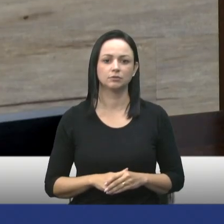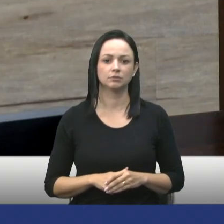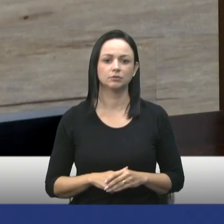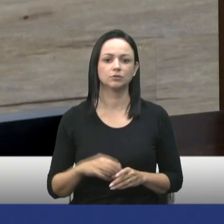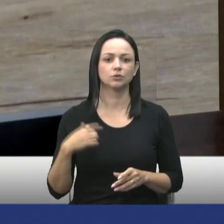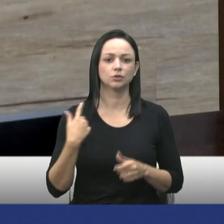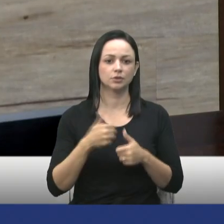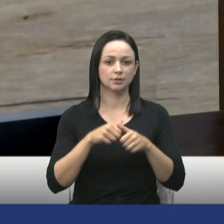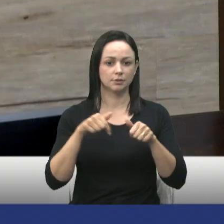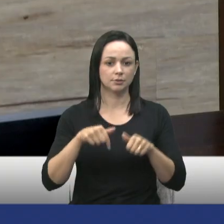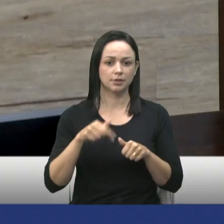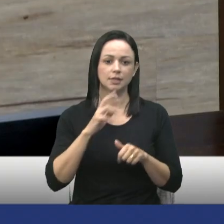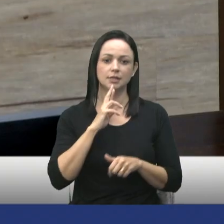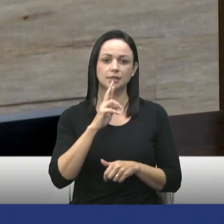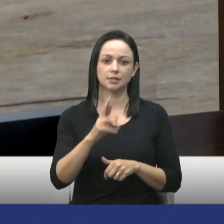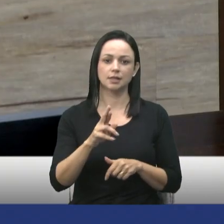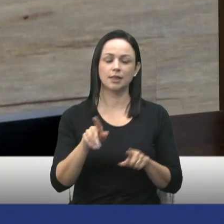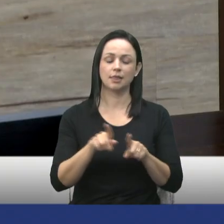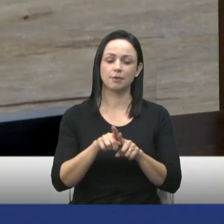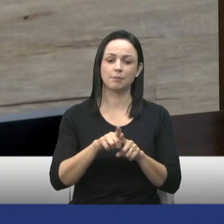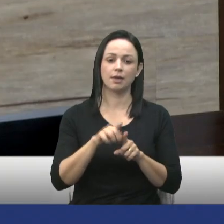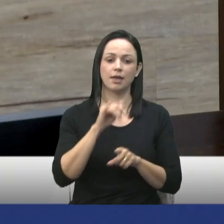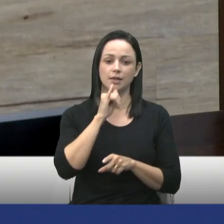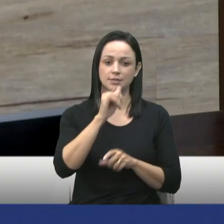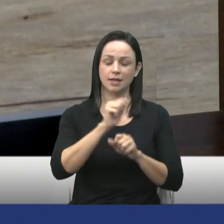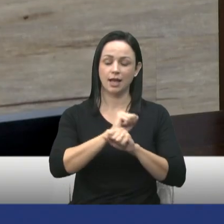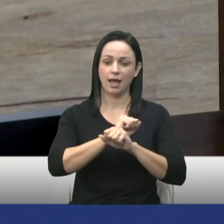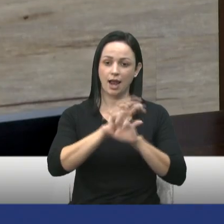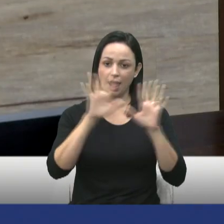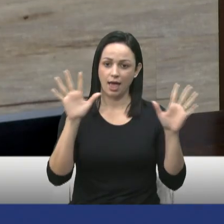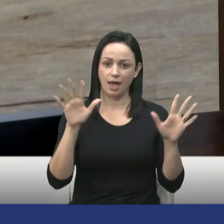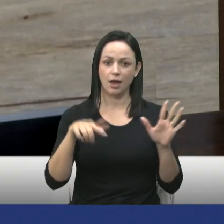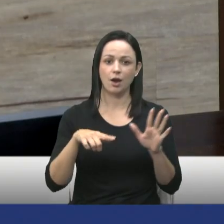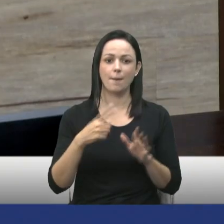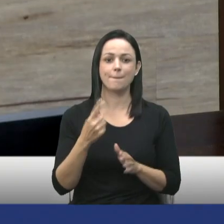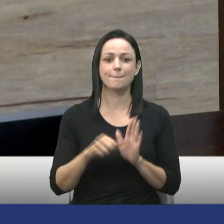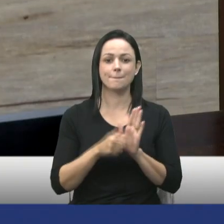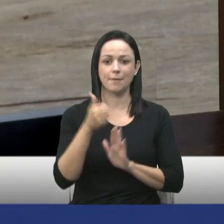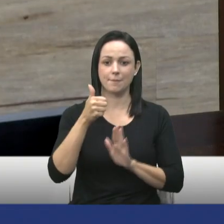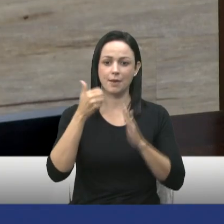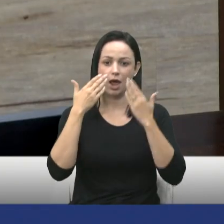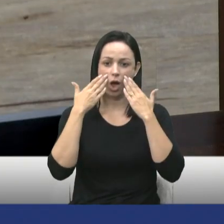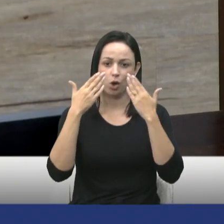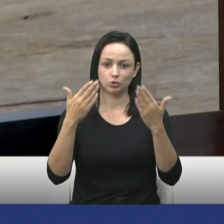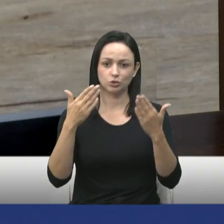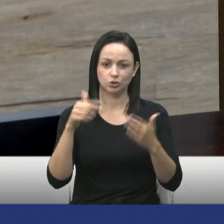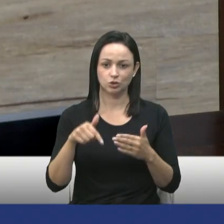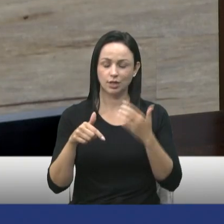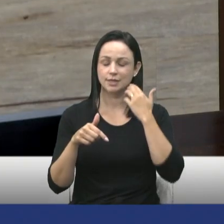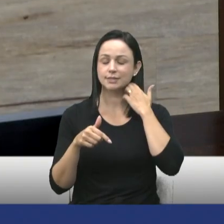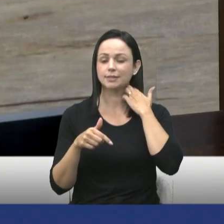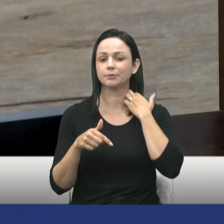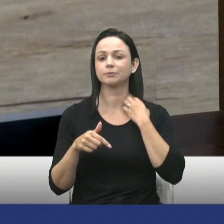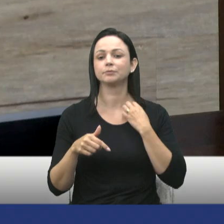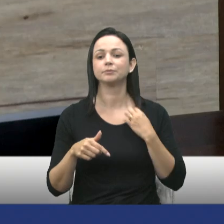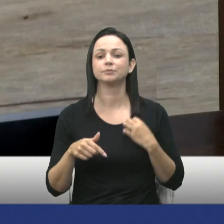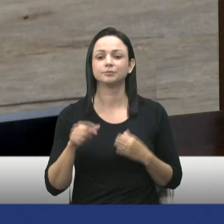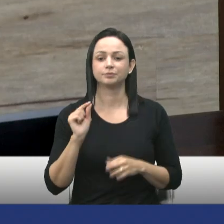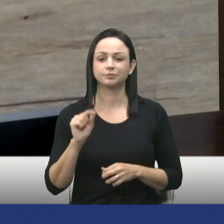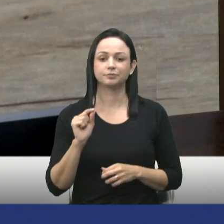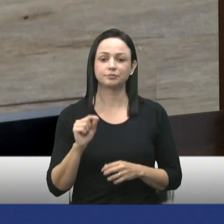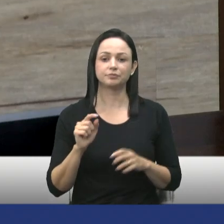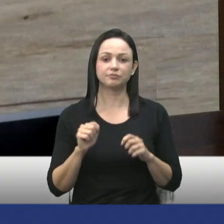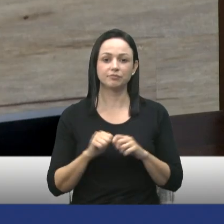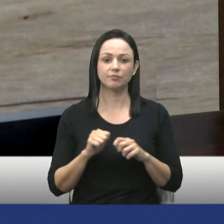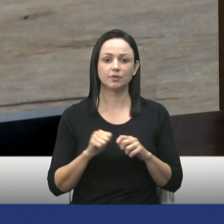para responder, e deixar bem claro, hoje nessa primeira audiência, nós estamos aqui para estar